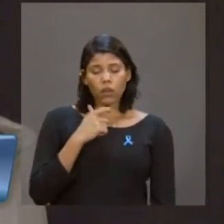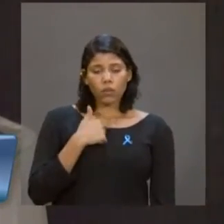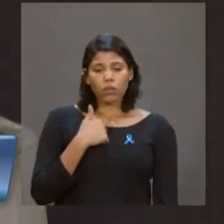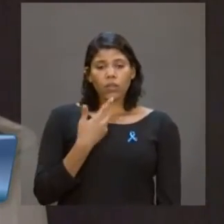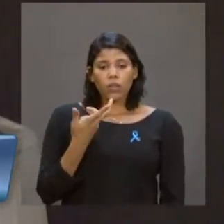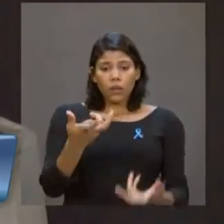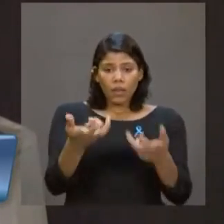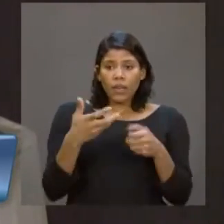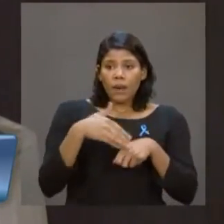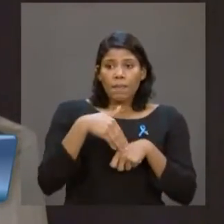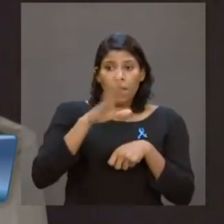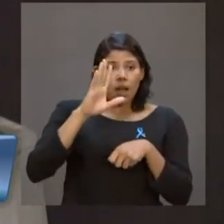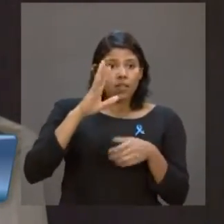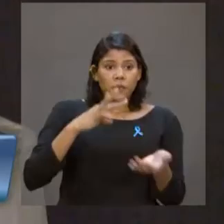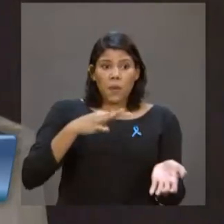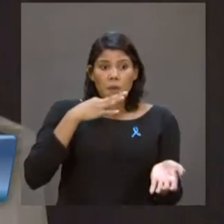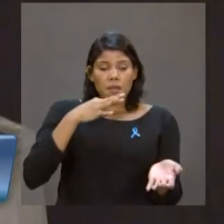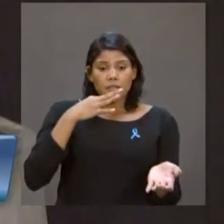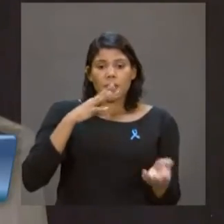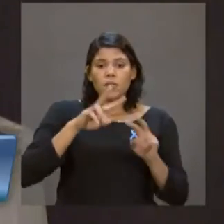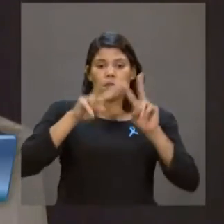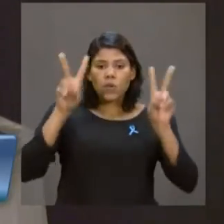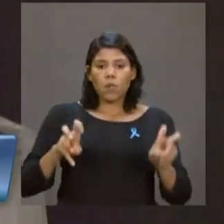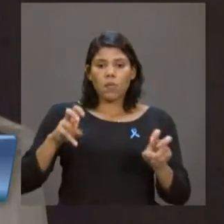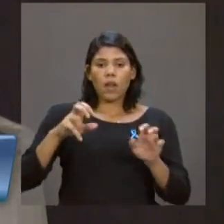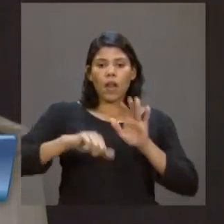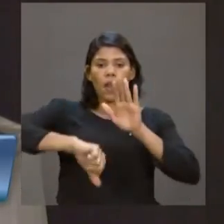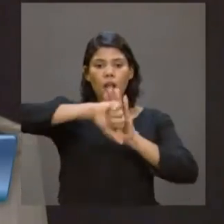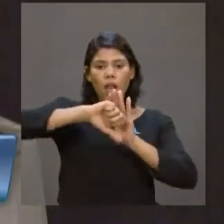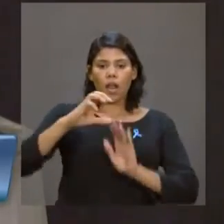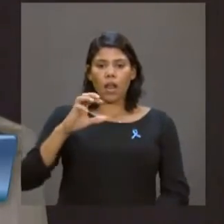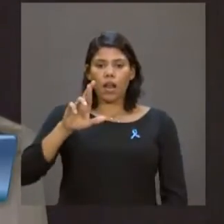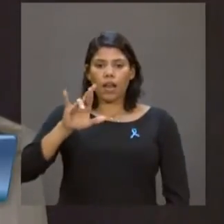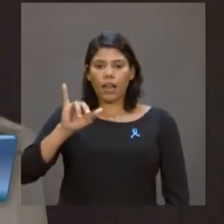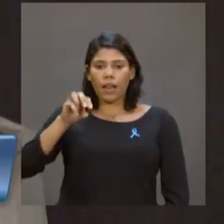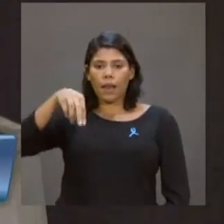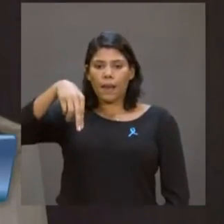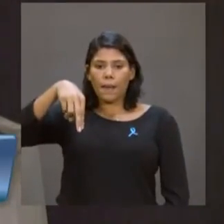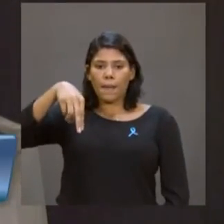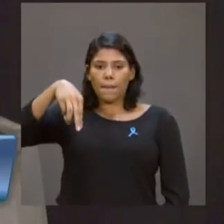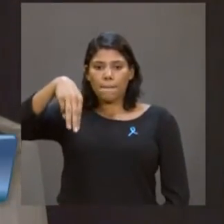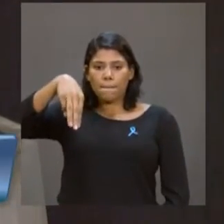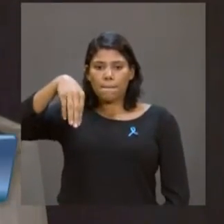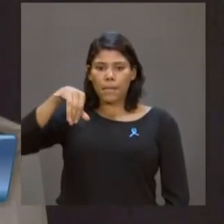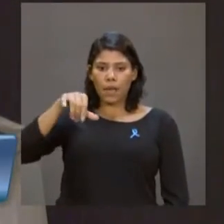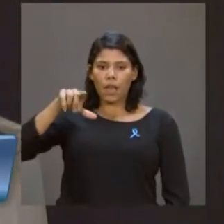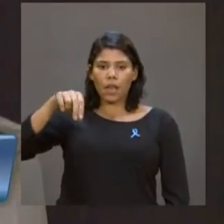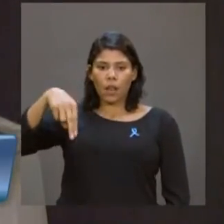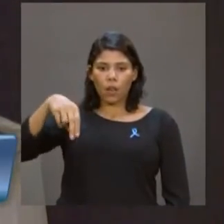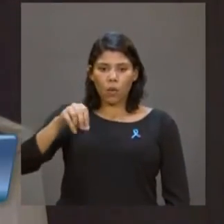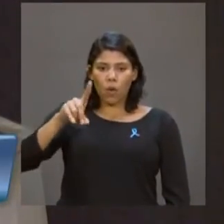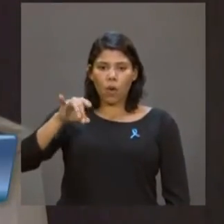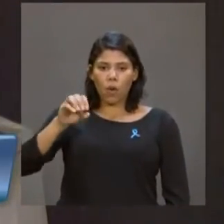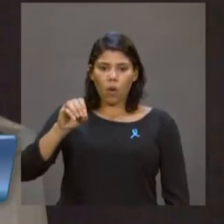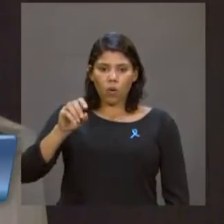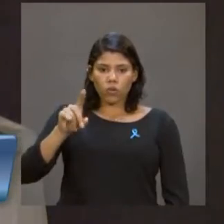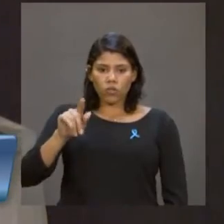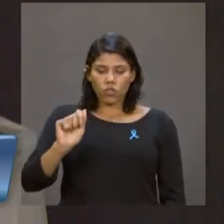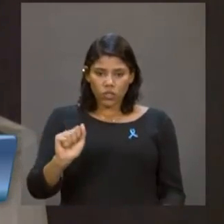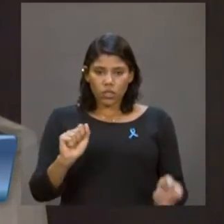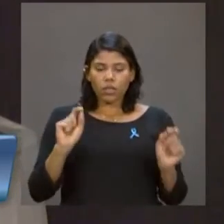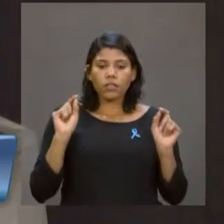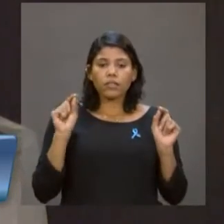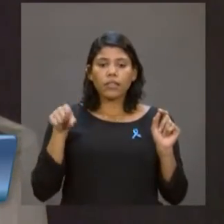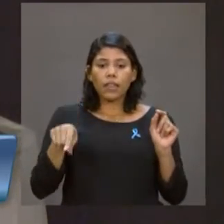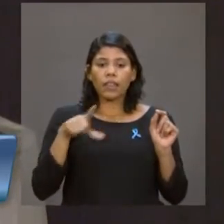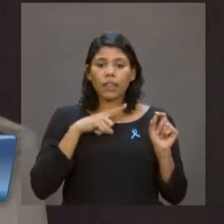ter mais, de criminologia. Se tem uma coisa que é evidente nos estudos criminológicos, é aquilo que a